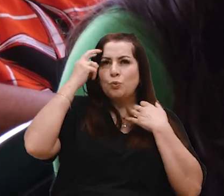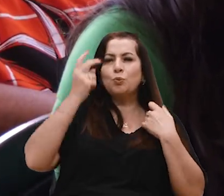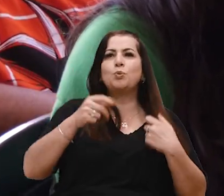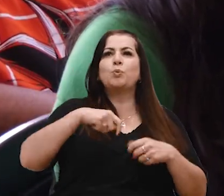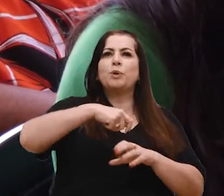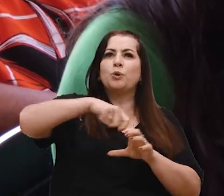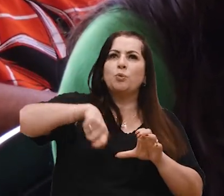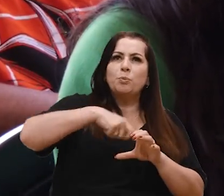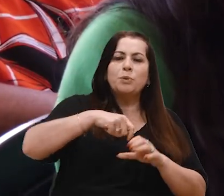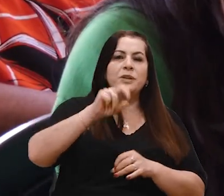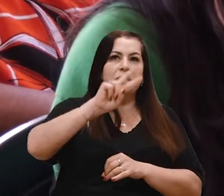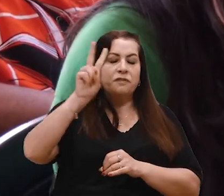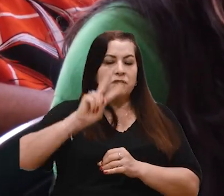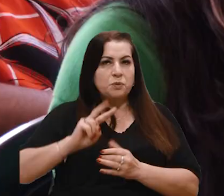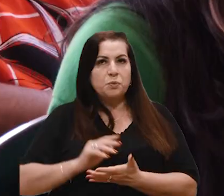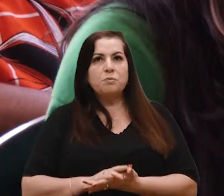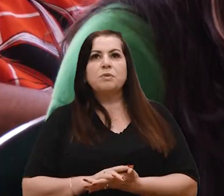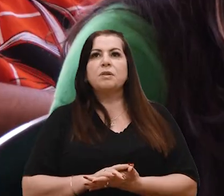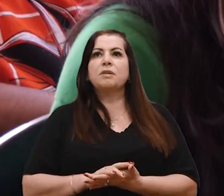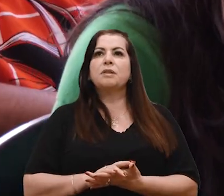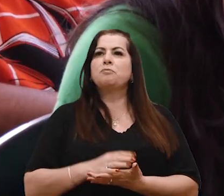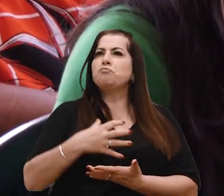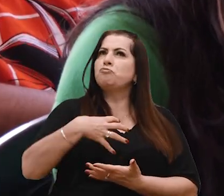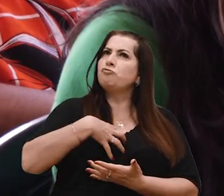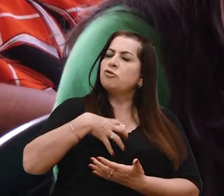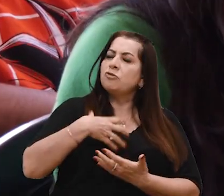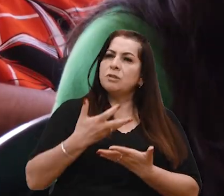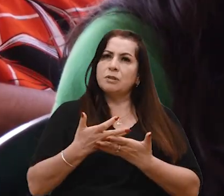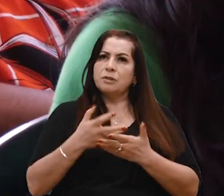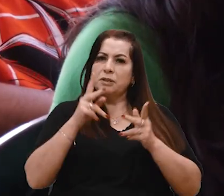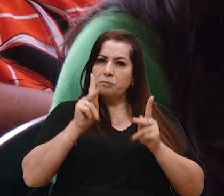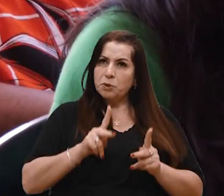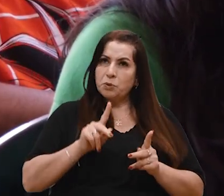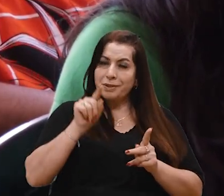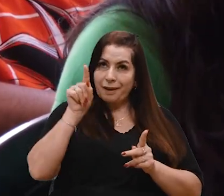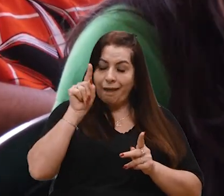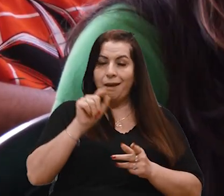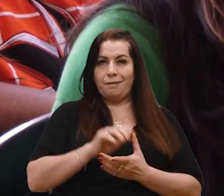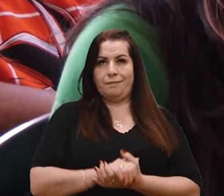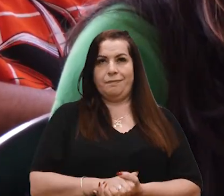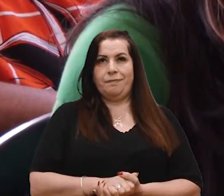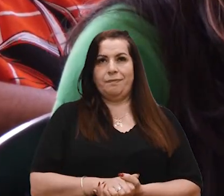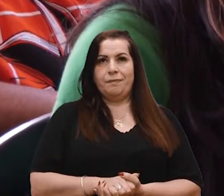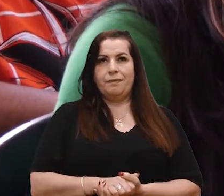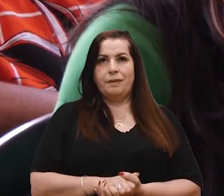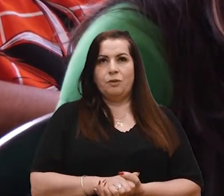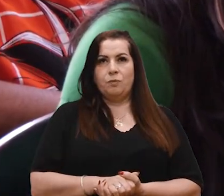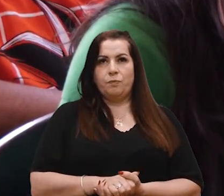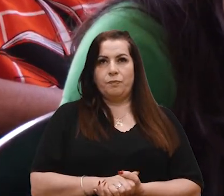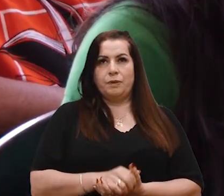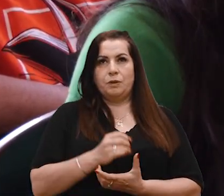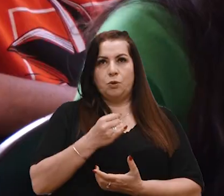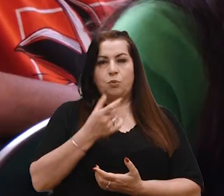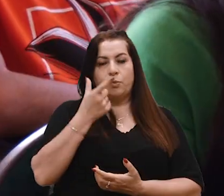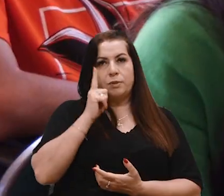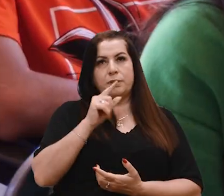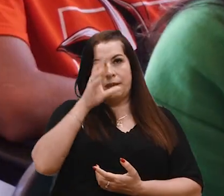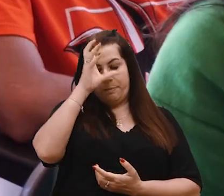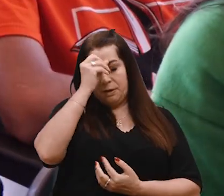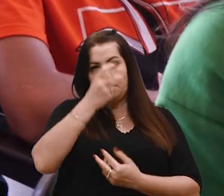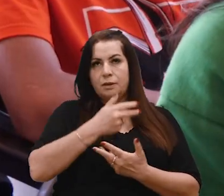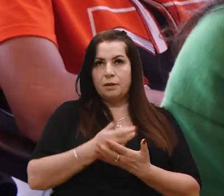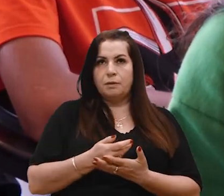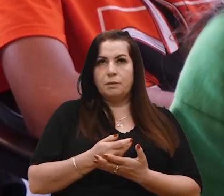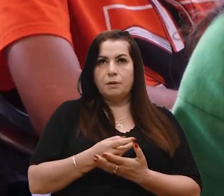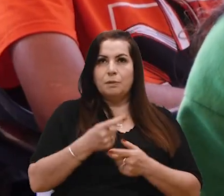compartilhar da sua cultura, da gastronomia da Venezuela, do jeito que o pessoal é lá? Eu